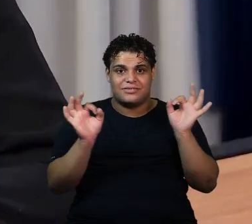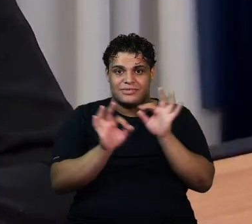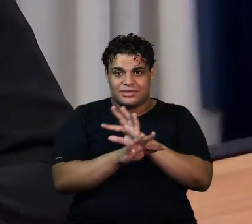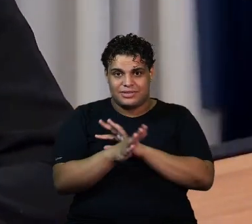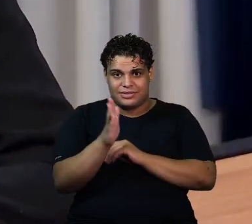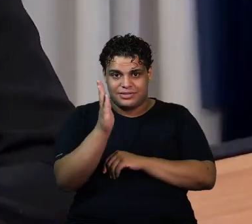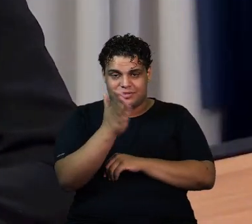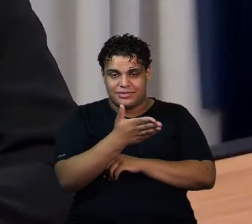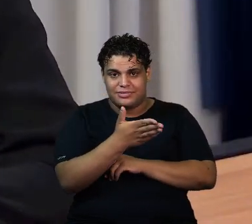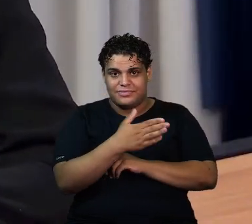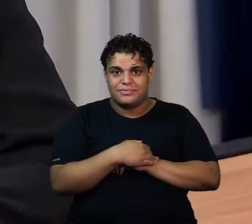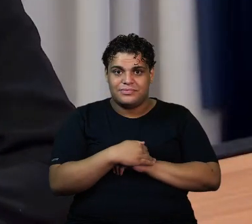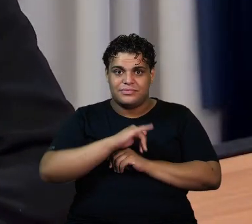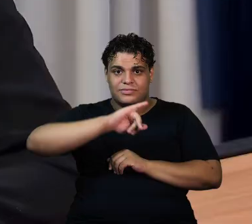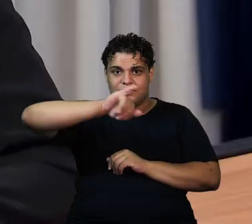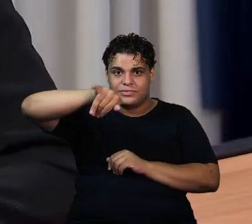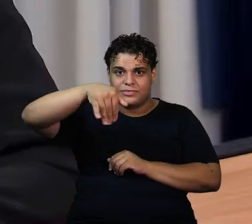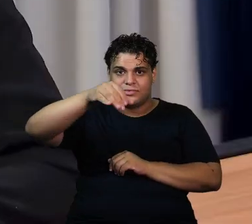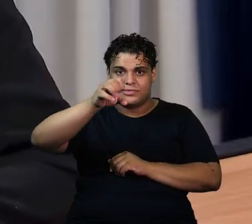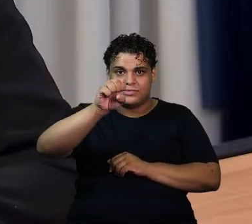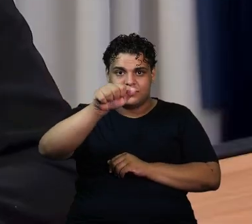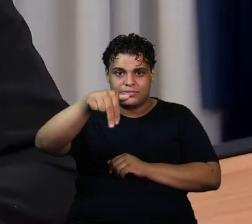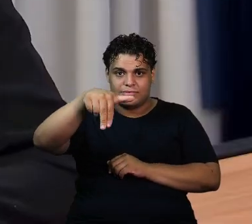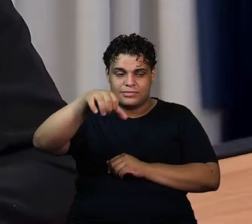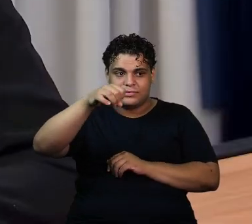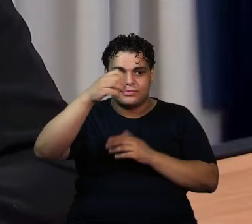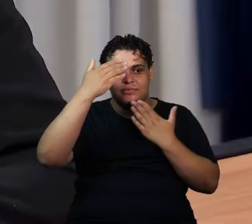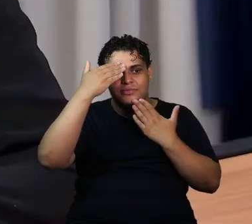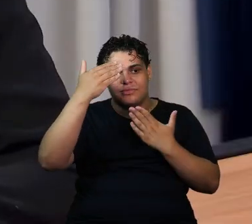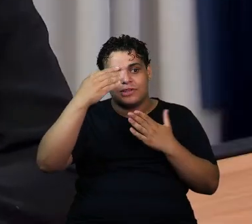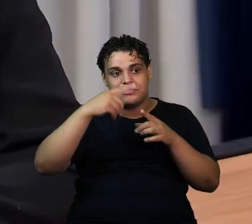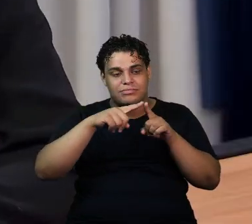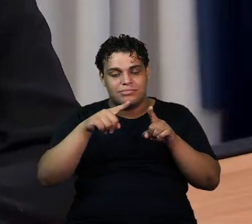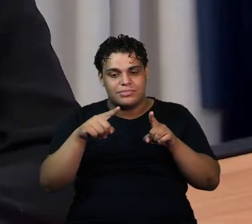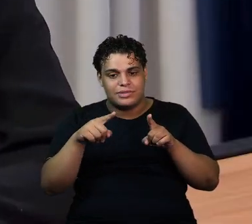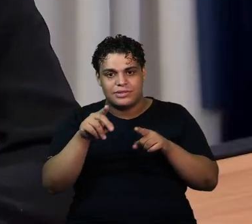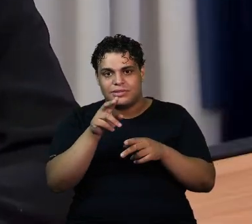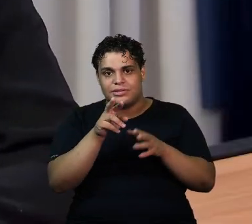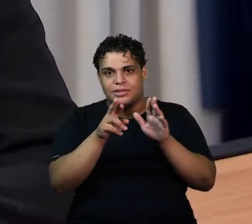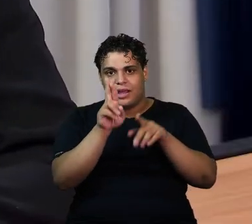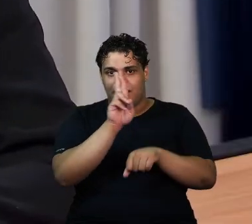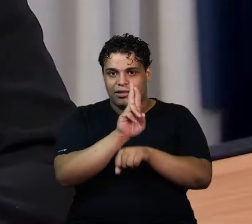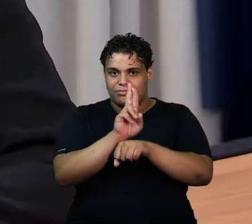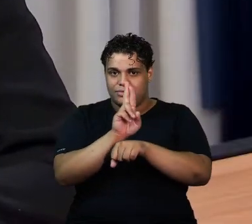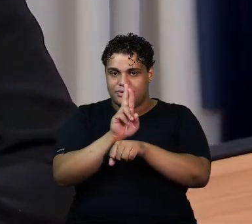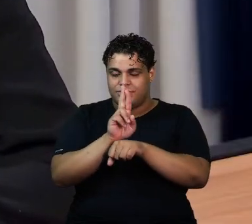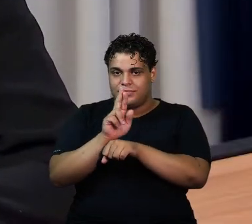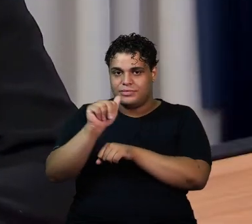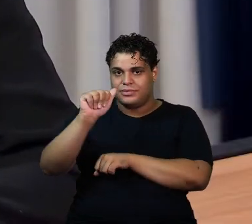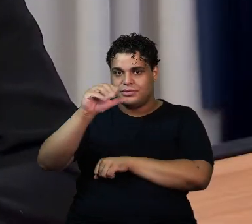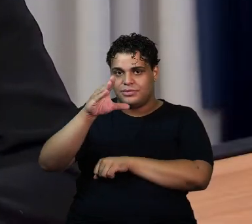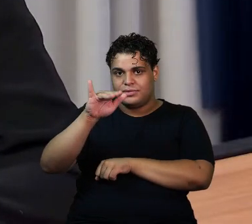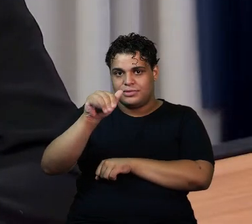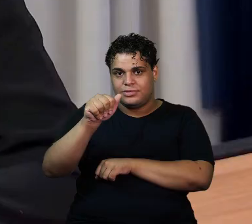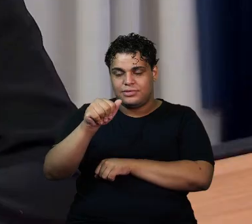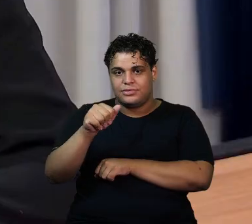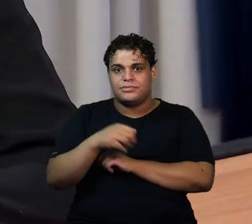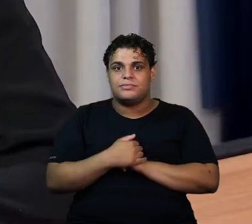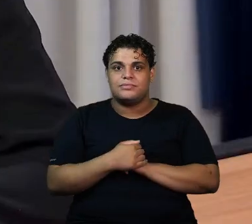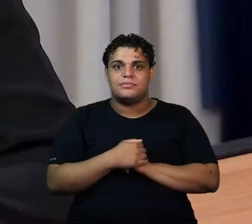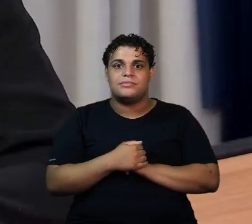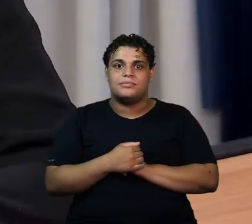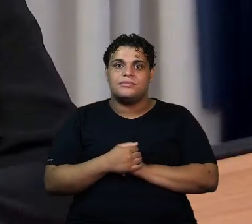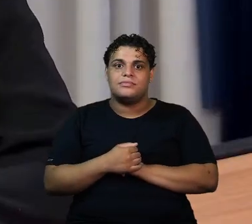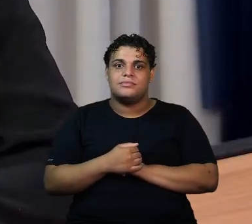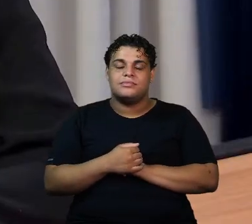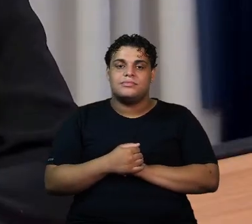né? O Jonas agradeceu, mas em nome da Fundação Cultural ACIA, né, realizadora desse